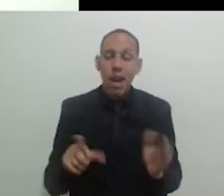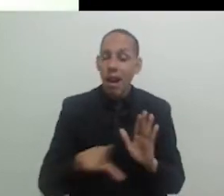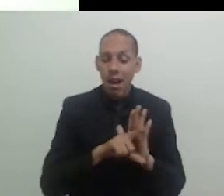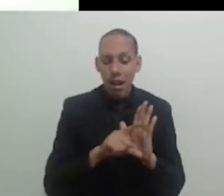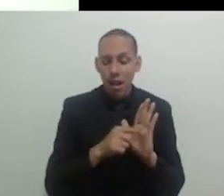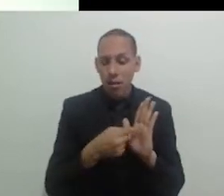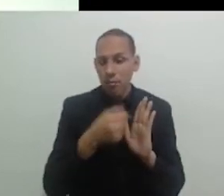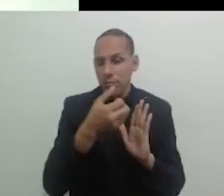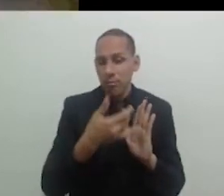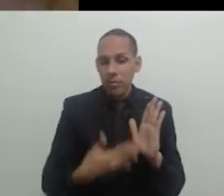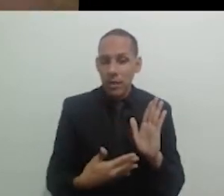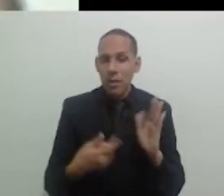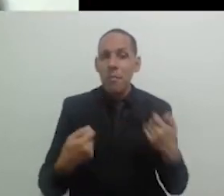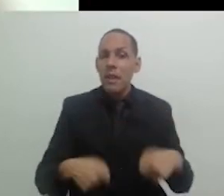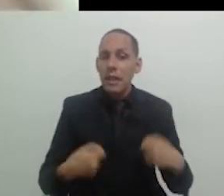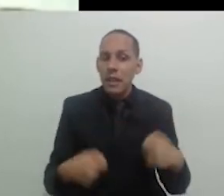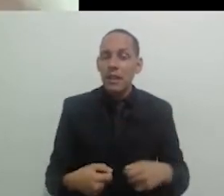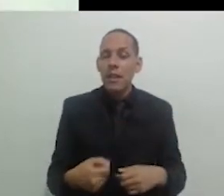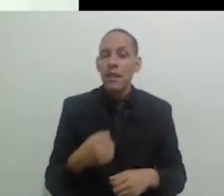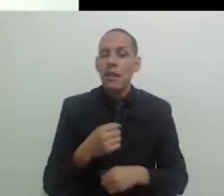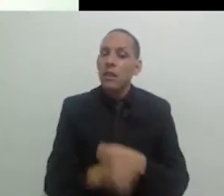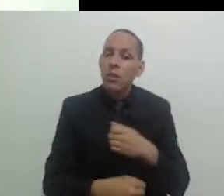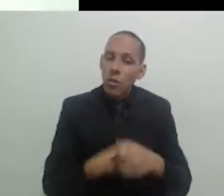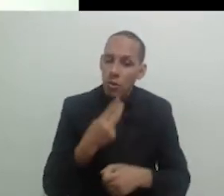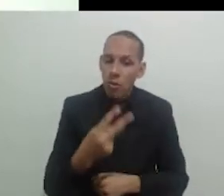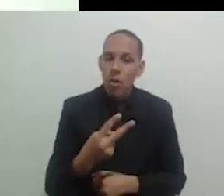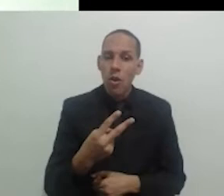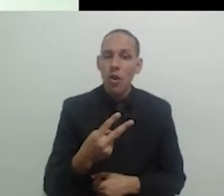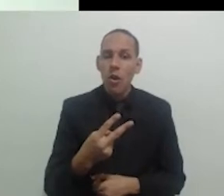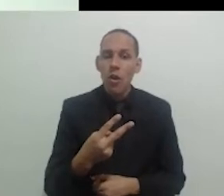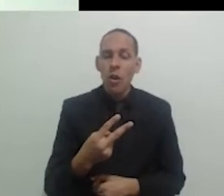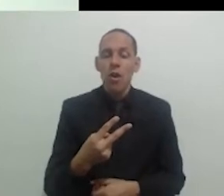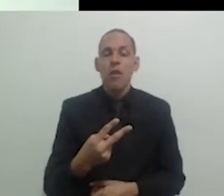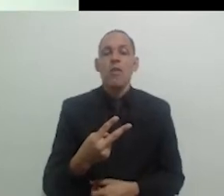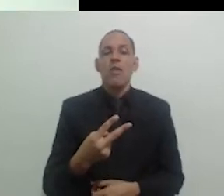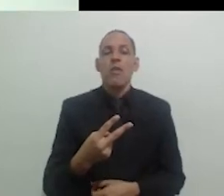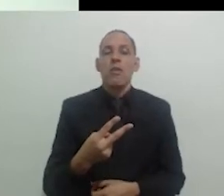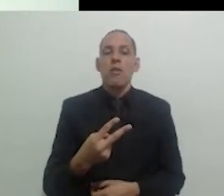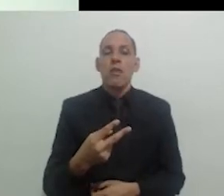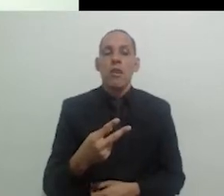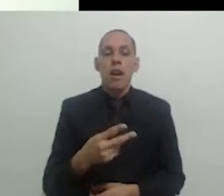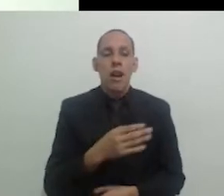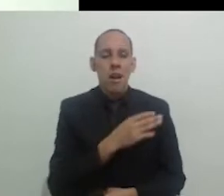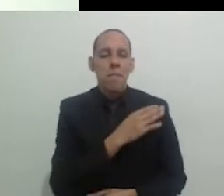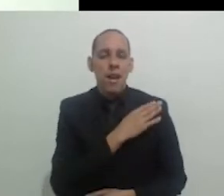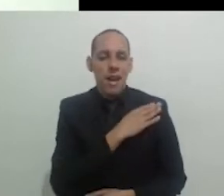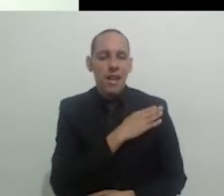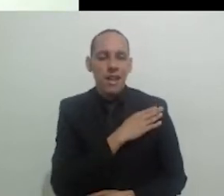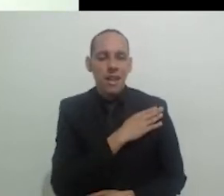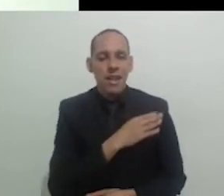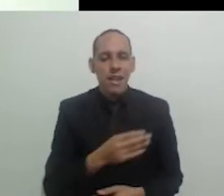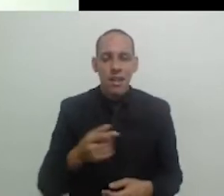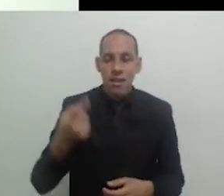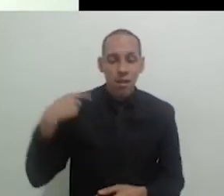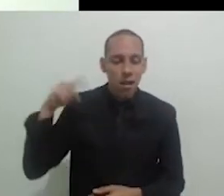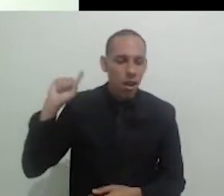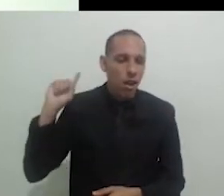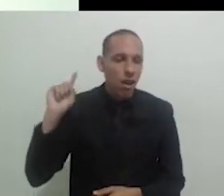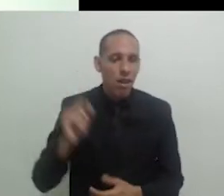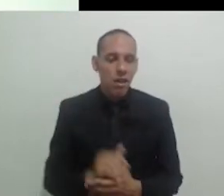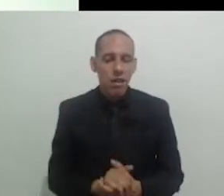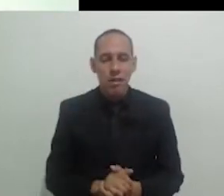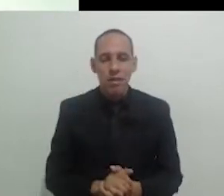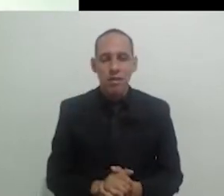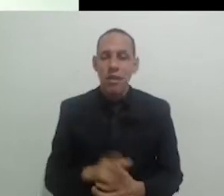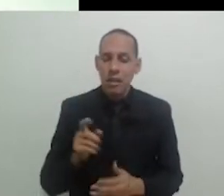ter um ano, tem que ter no mínimo 2 anos da patente anterior, na graduação anterior. Ela deixa claro isso. Tem requisitos.